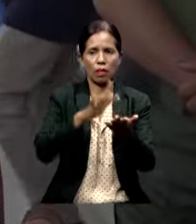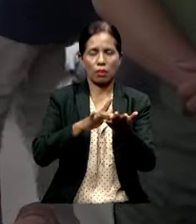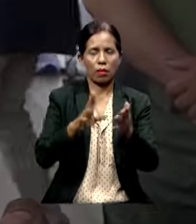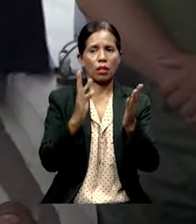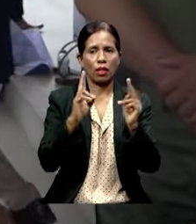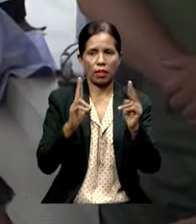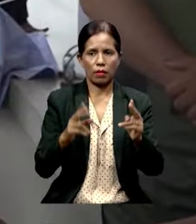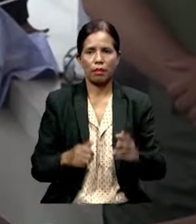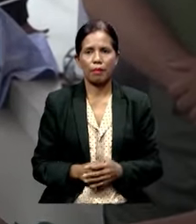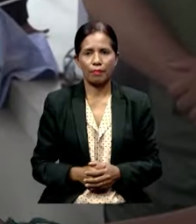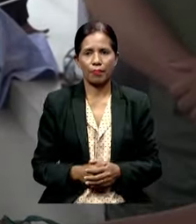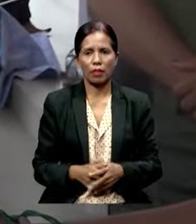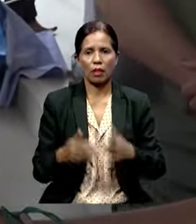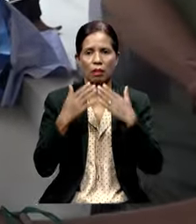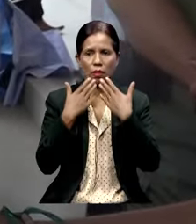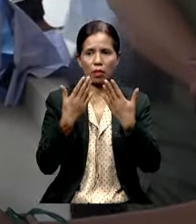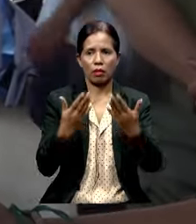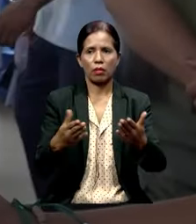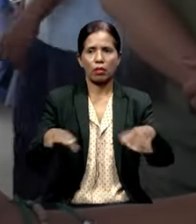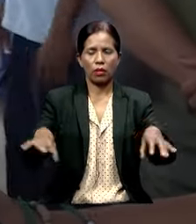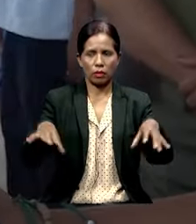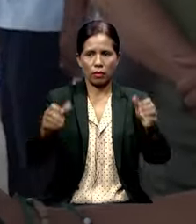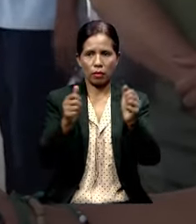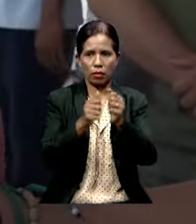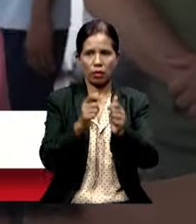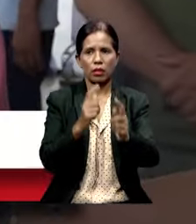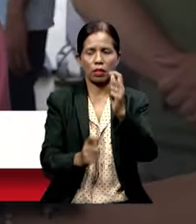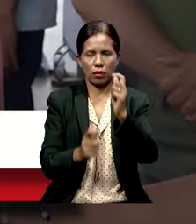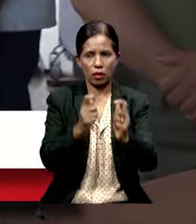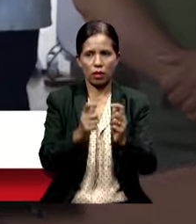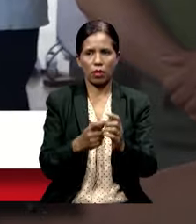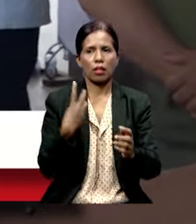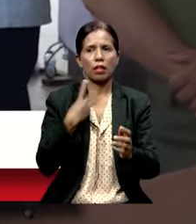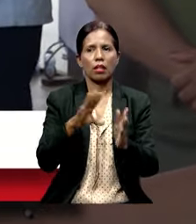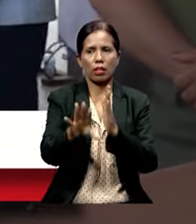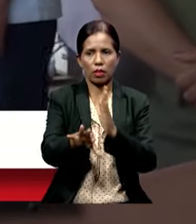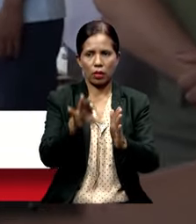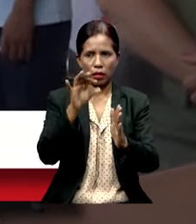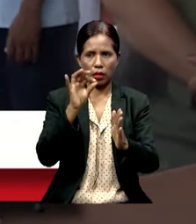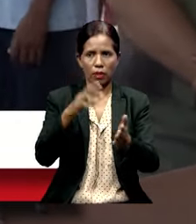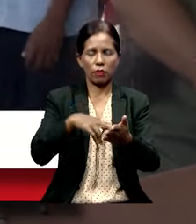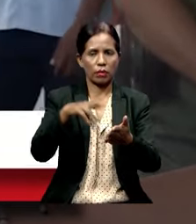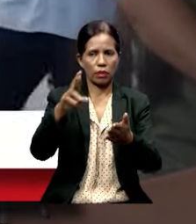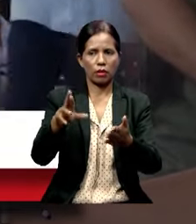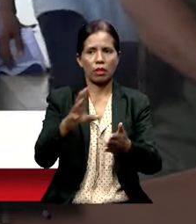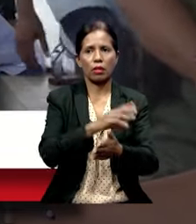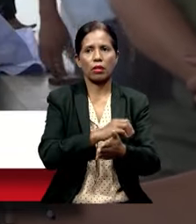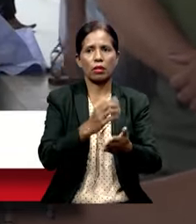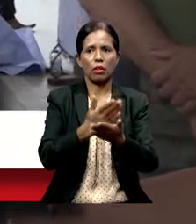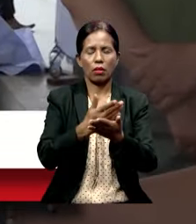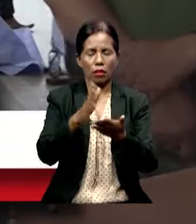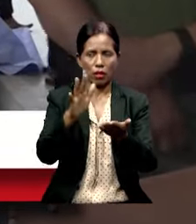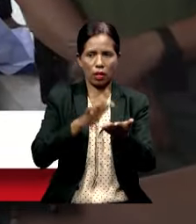urgente. Na agradeceu ainda a cooperação do Tribunal das Contas, nebemente retam a visto prévio ba a compra medicamento